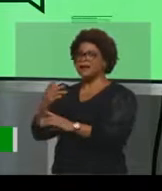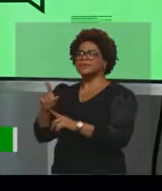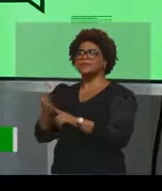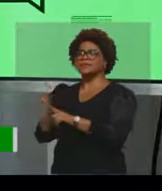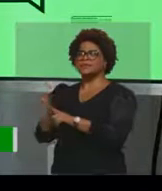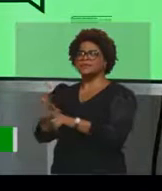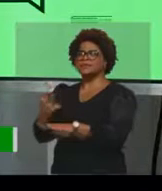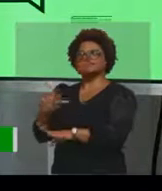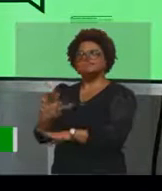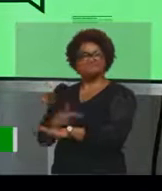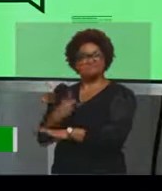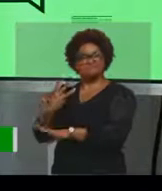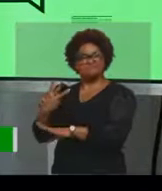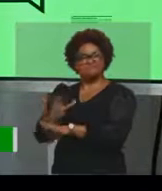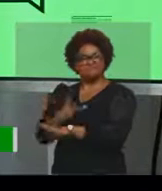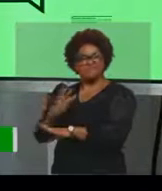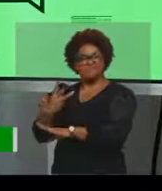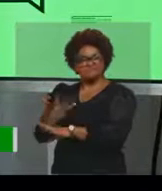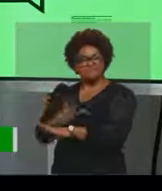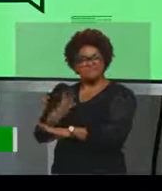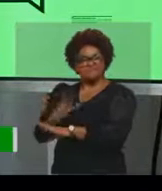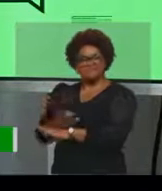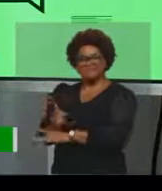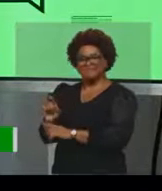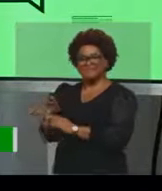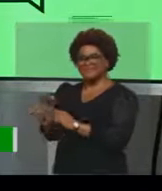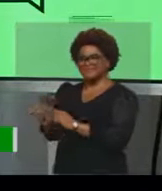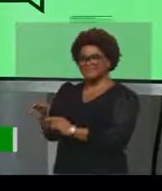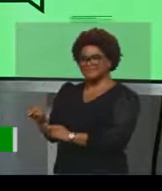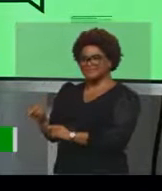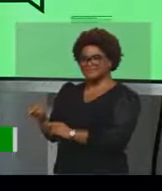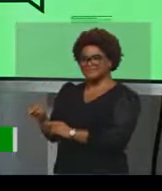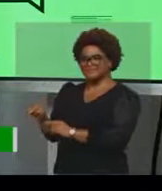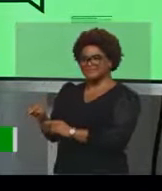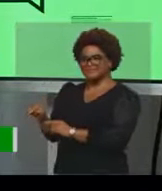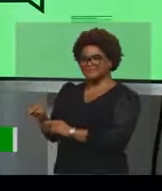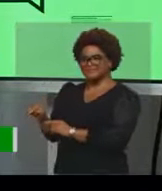nosso WhatsApp, no número 31